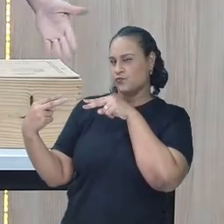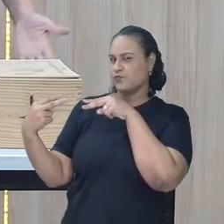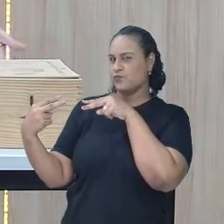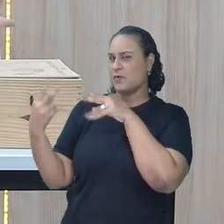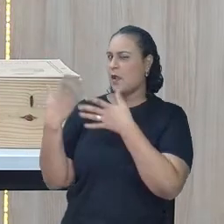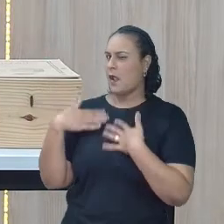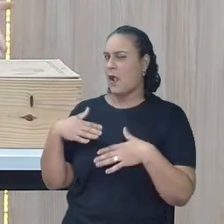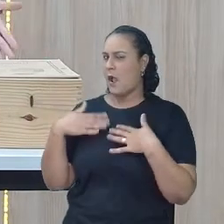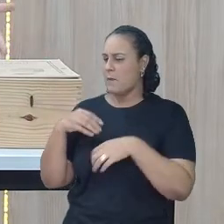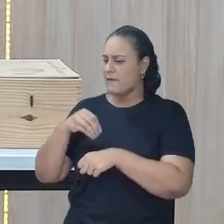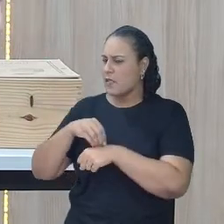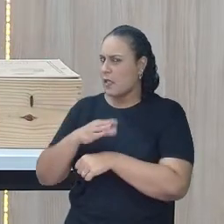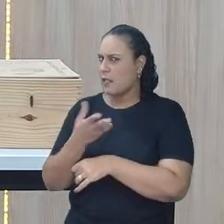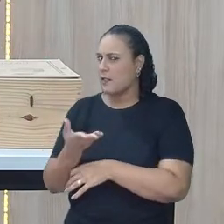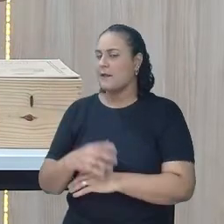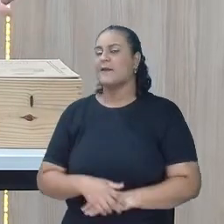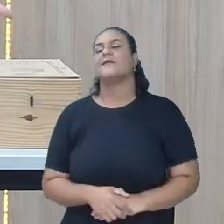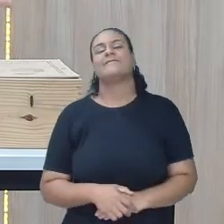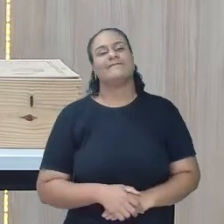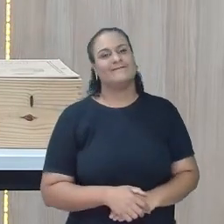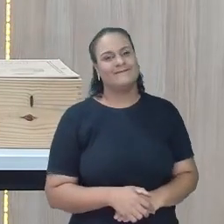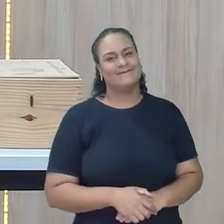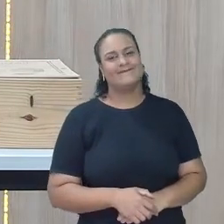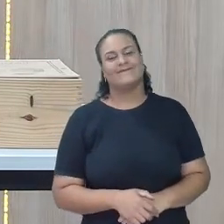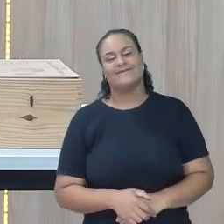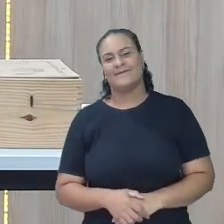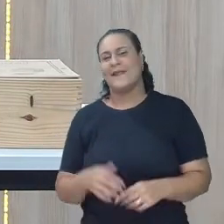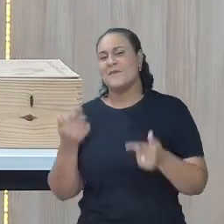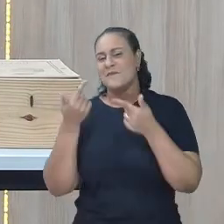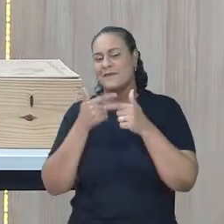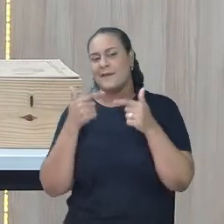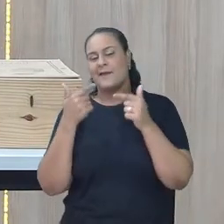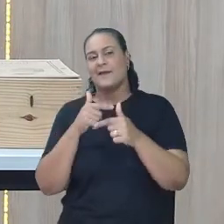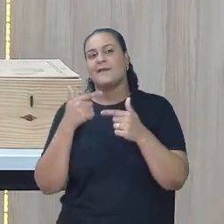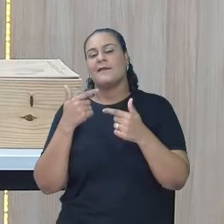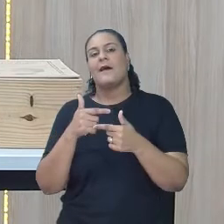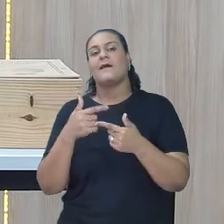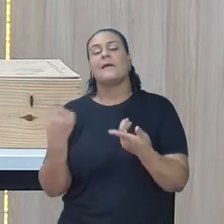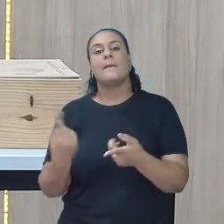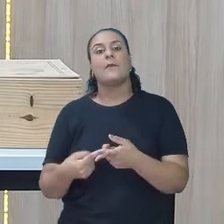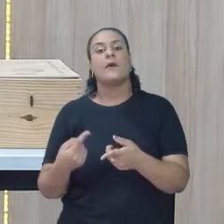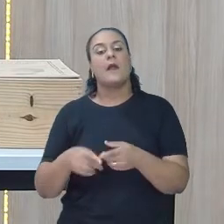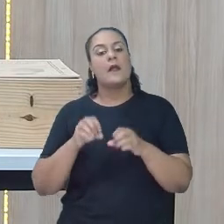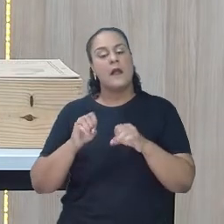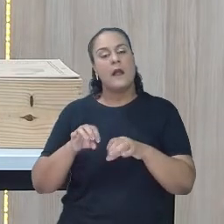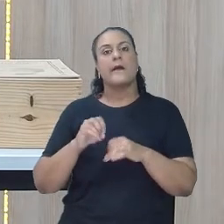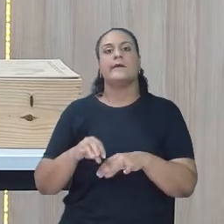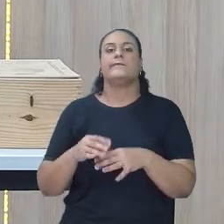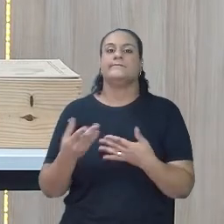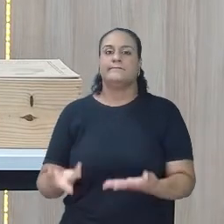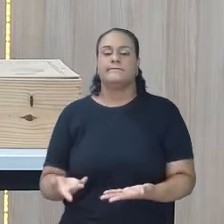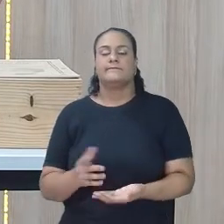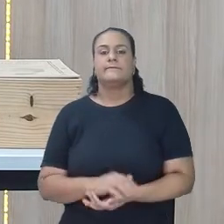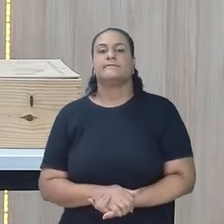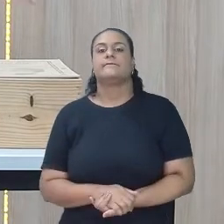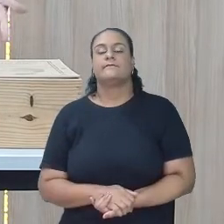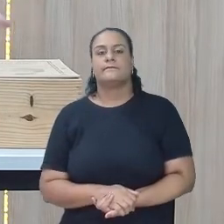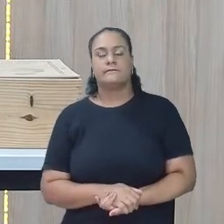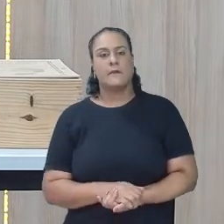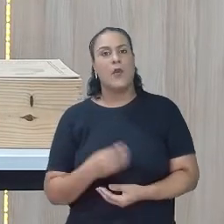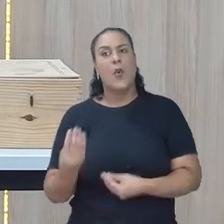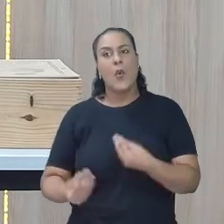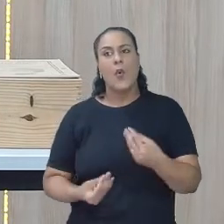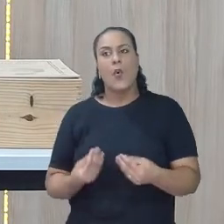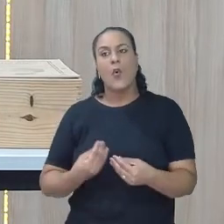senão o senhor dá spoiler da aula inteira. Mas é muito engraçado isso, querer passar o conhecimento, né, gente? A gente vai falar um pouquinho justamente sobre o quanto